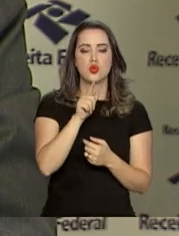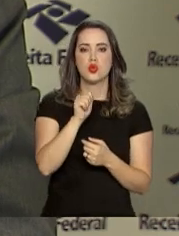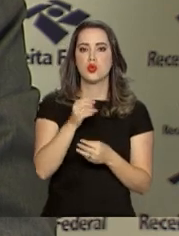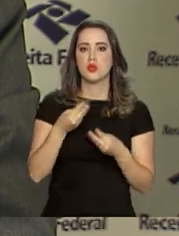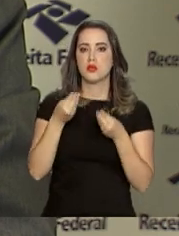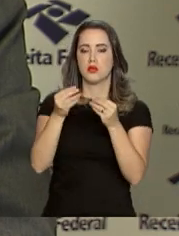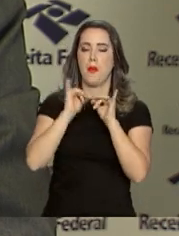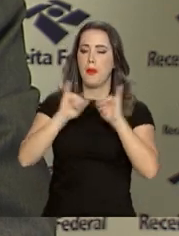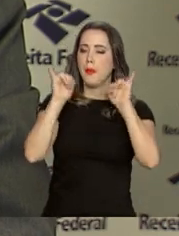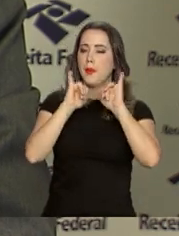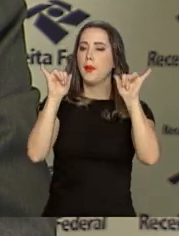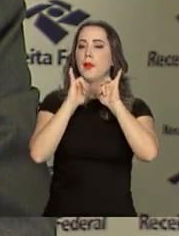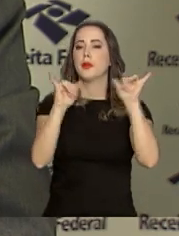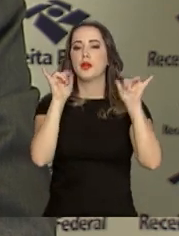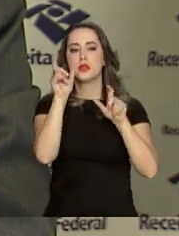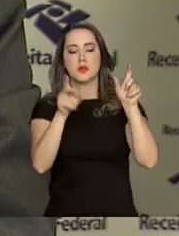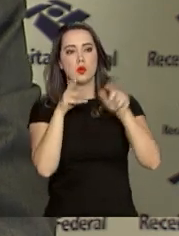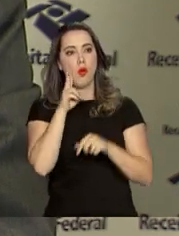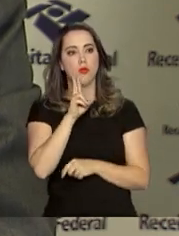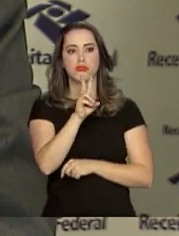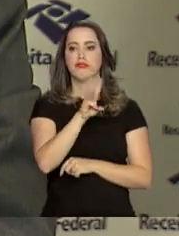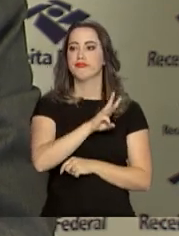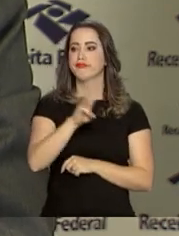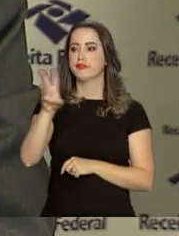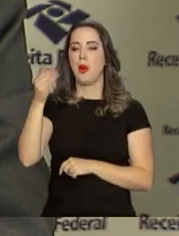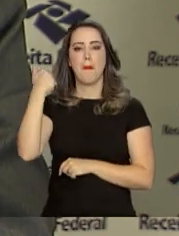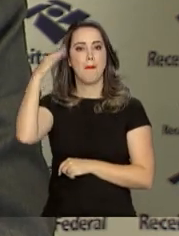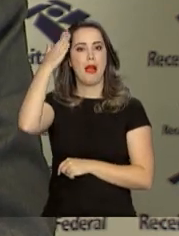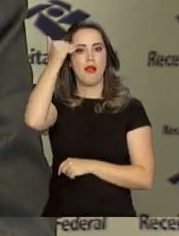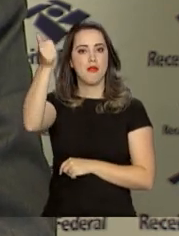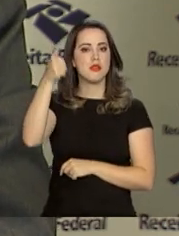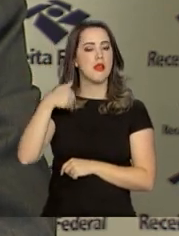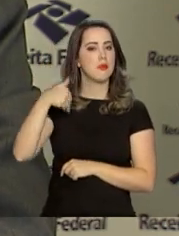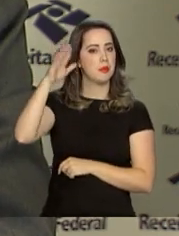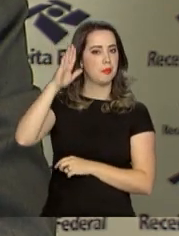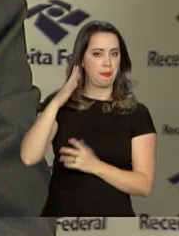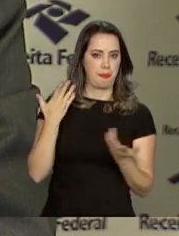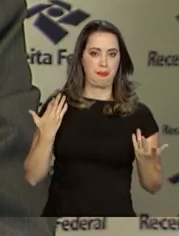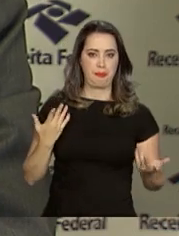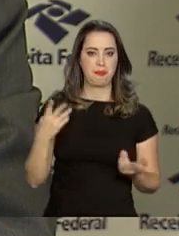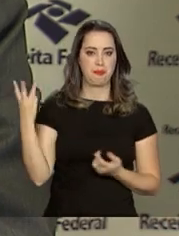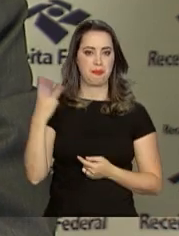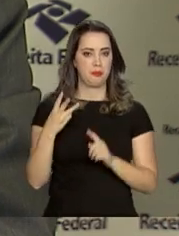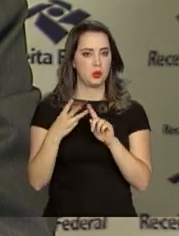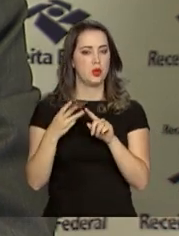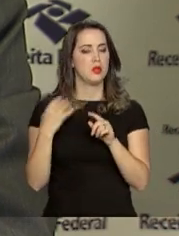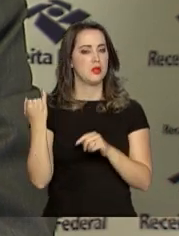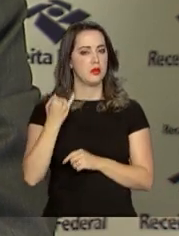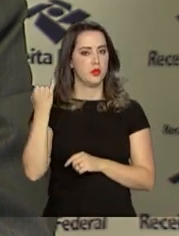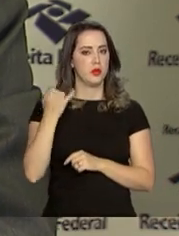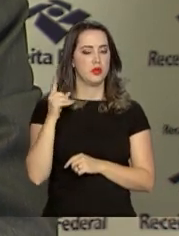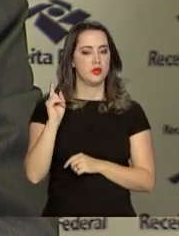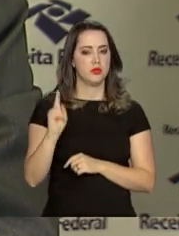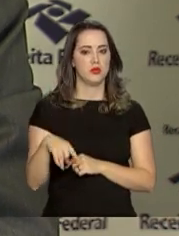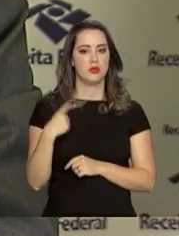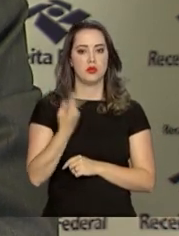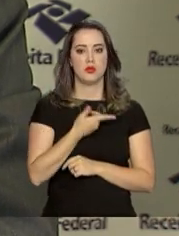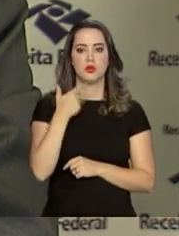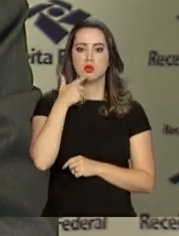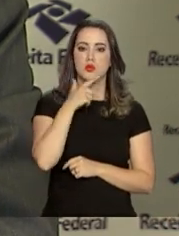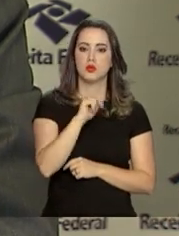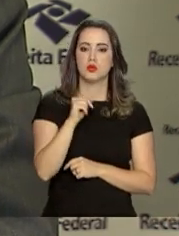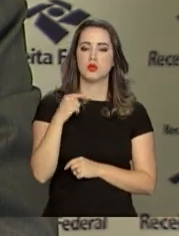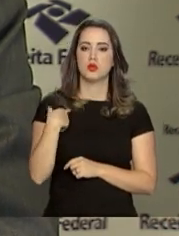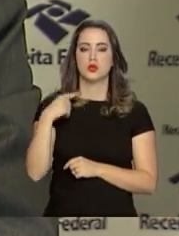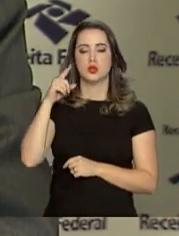e com isso o contribuinte consegue ficar mais bem informado terceiro ponto que me parece muito fundamental a gente consegue